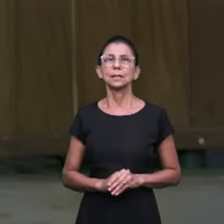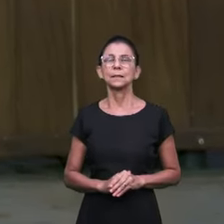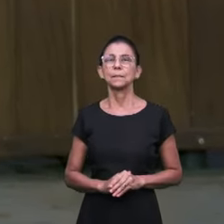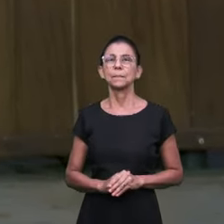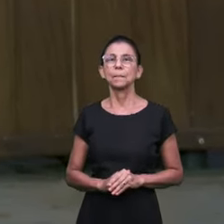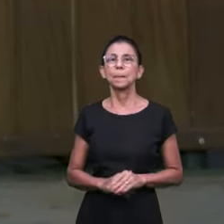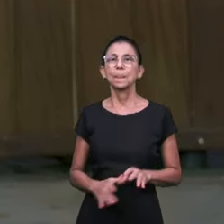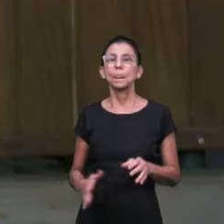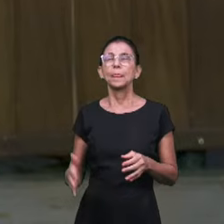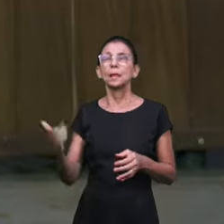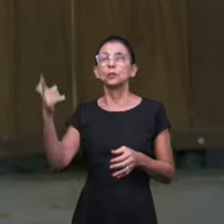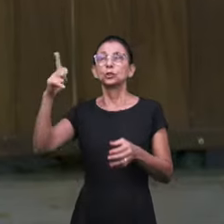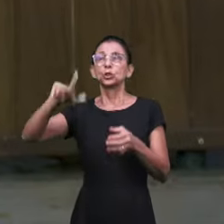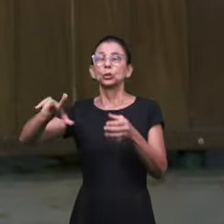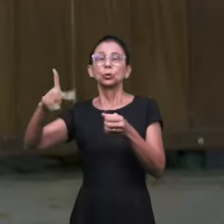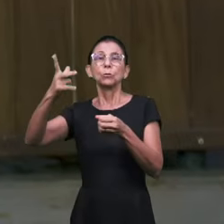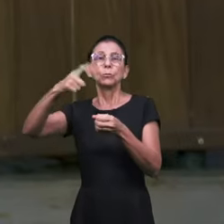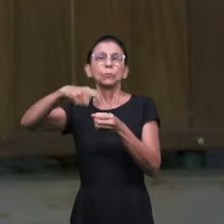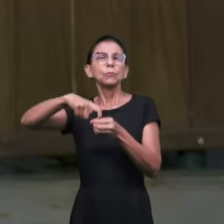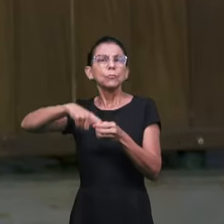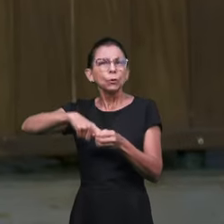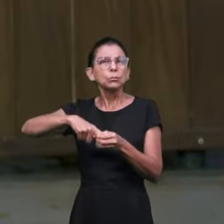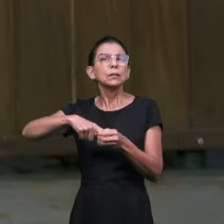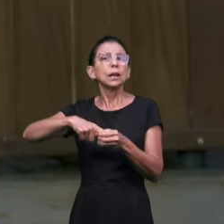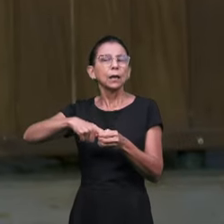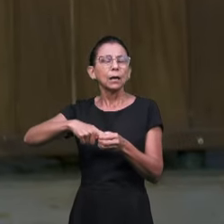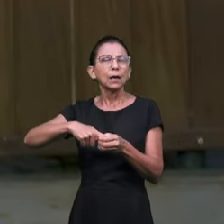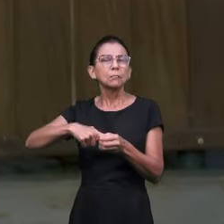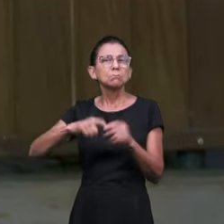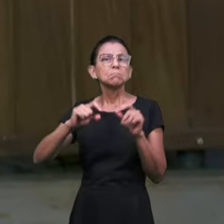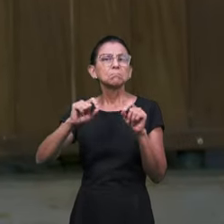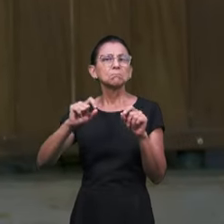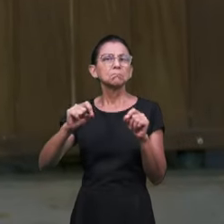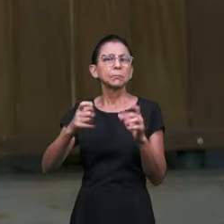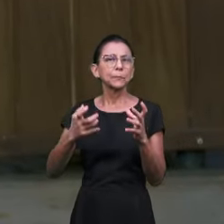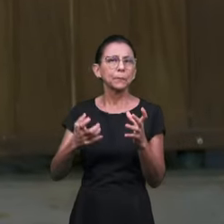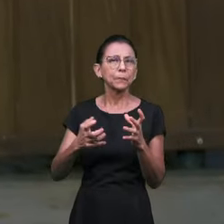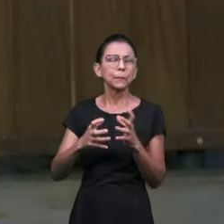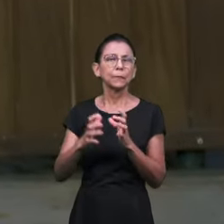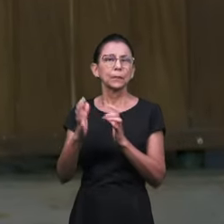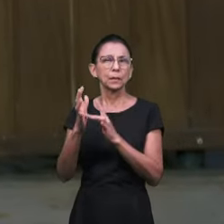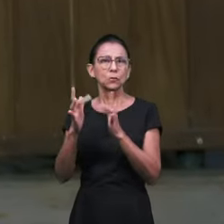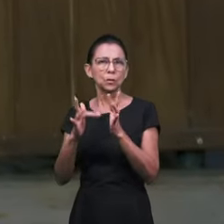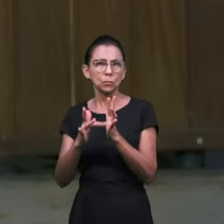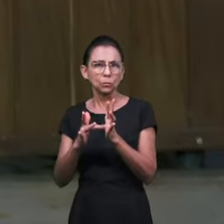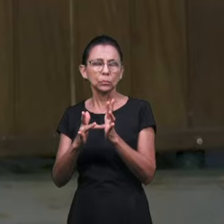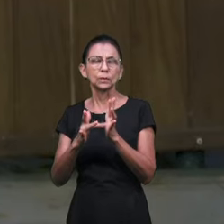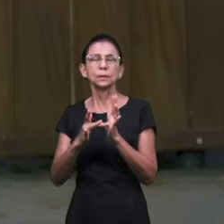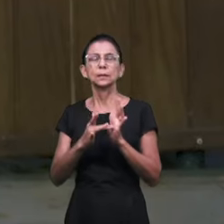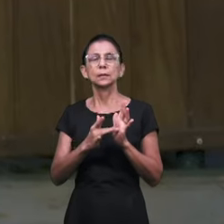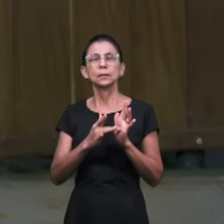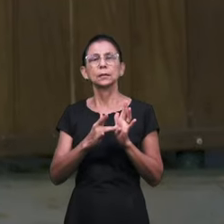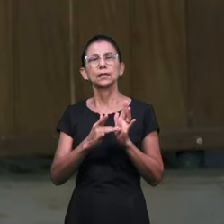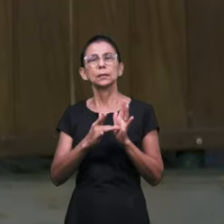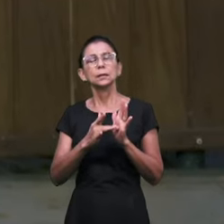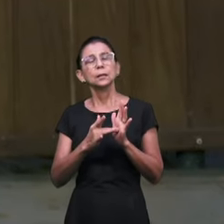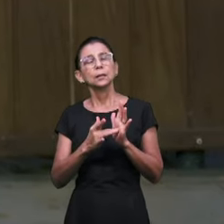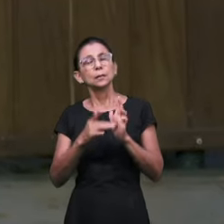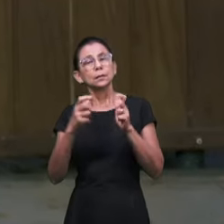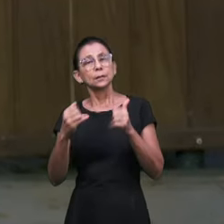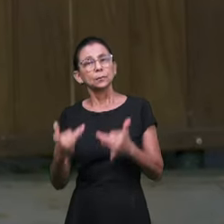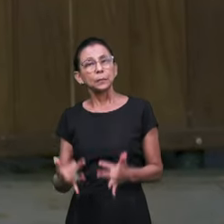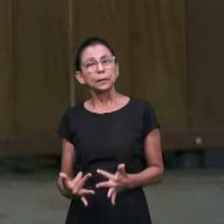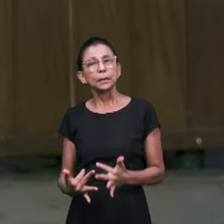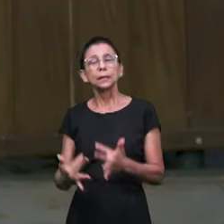vez. Então quando ele fala virei outra vez, ele está falando de uma maneira como ele virá para buscar a sua igreja, porque ele está